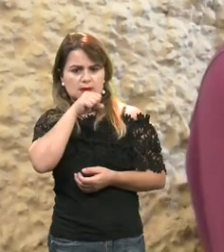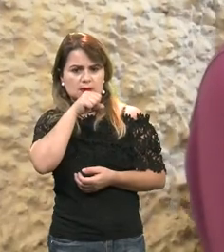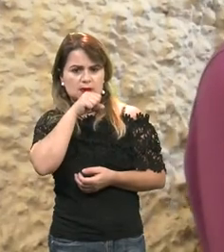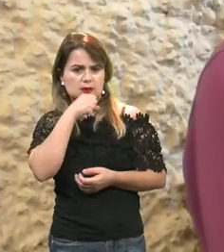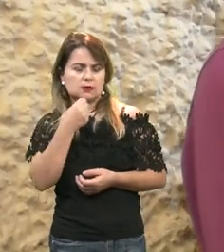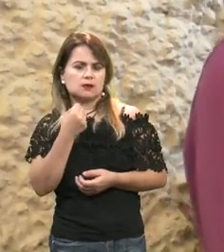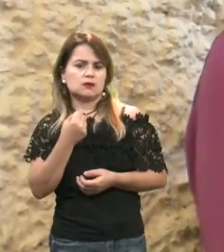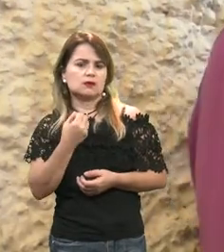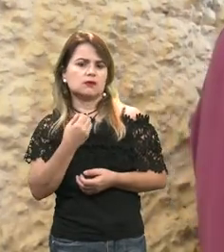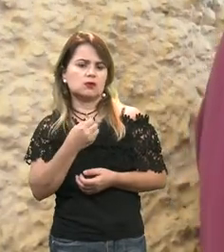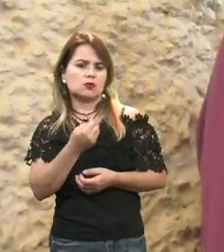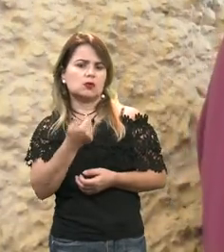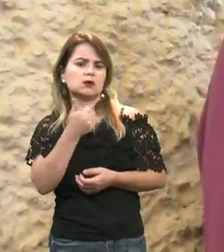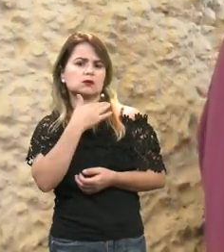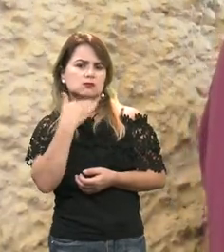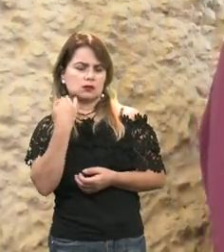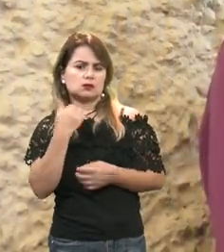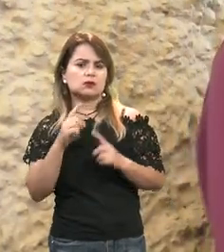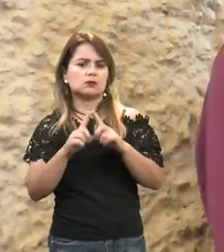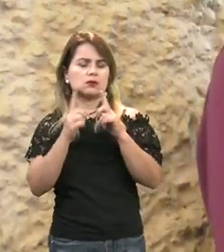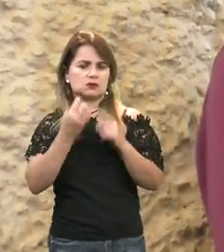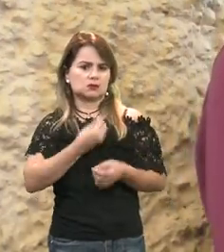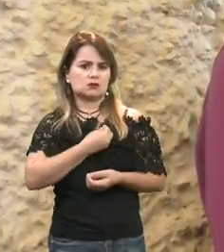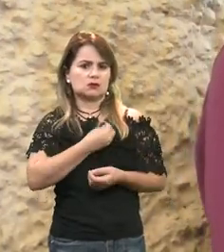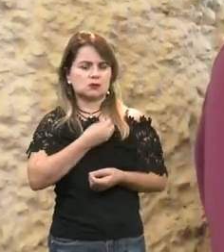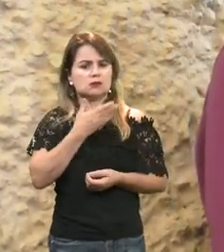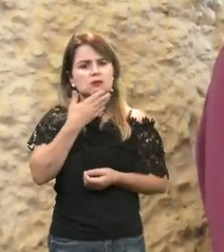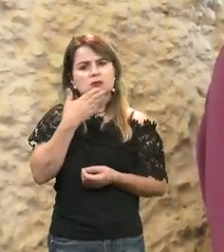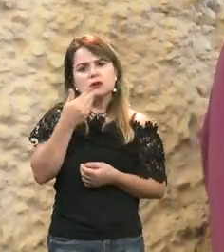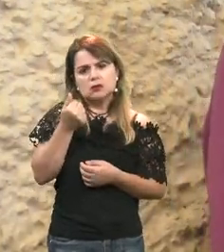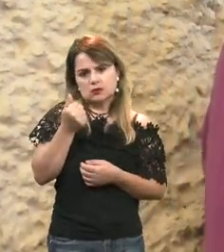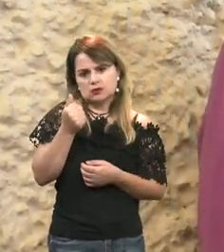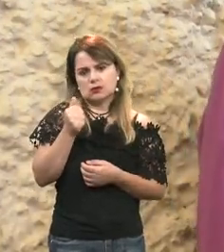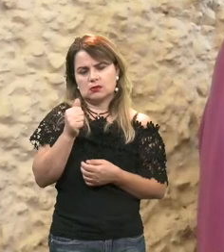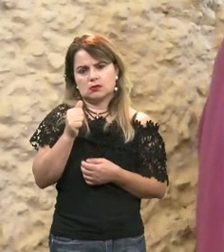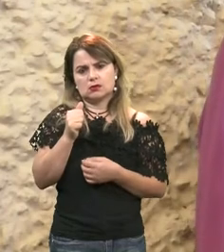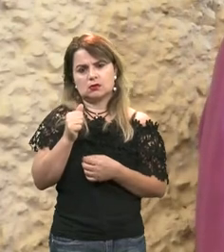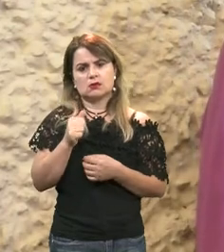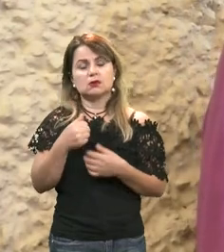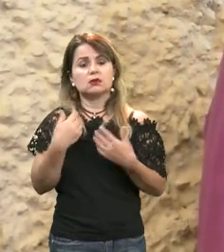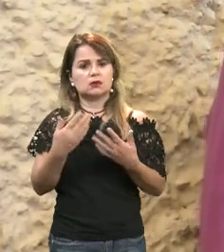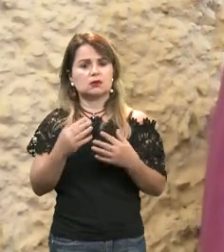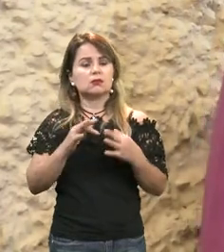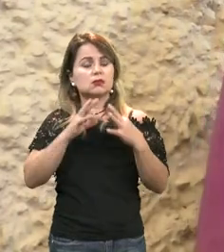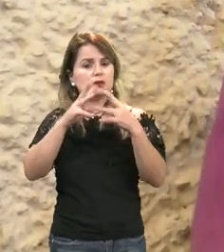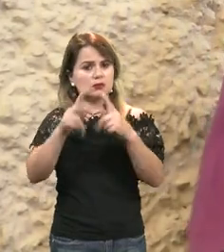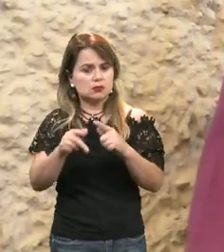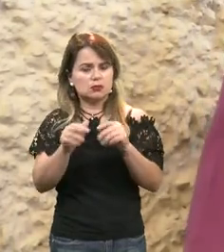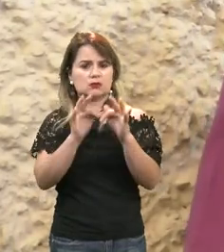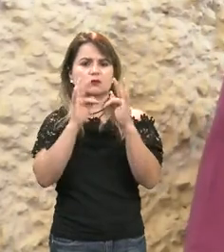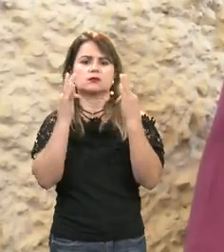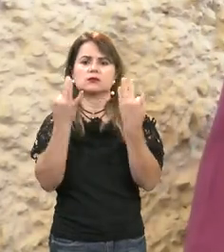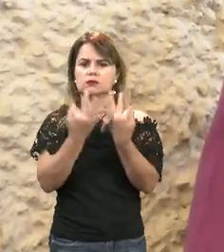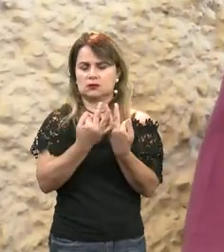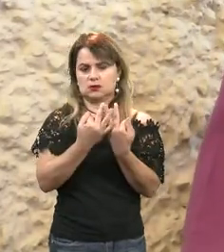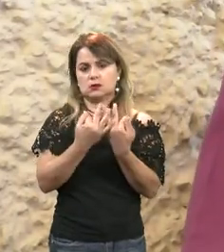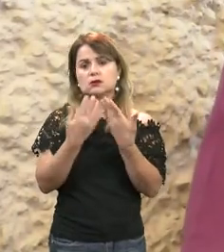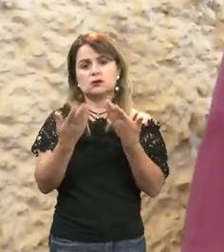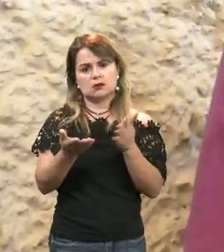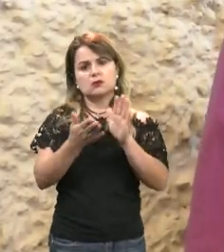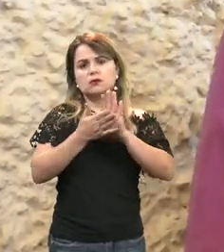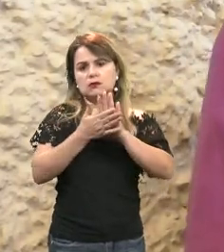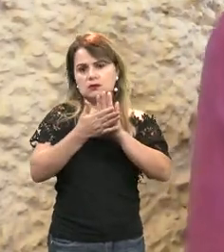de vida. E essa qualidade não é só para ele, é para toda a nossa família. Então, parabéns